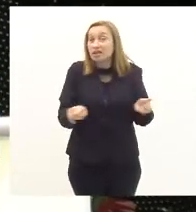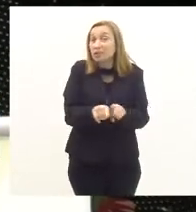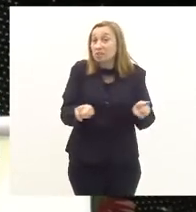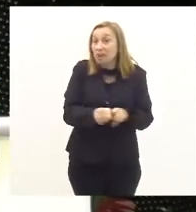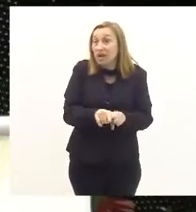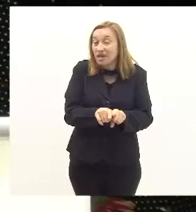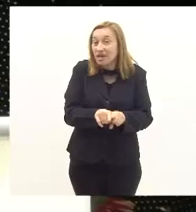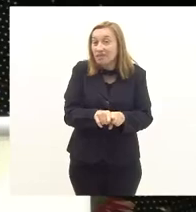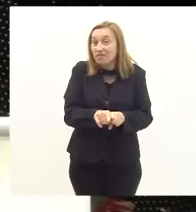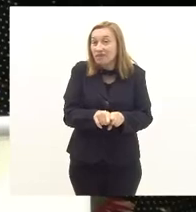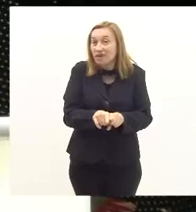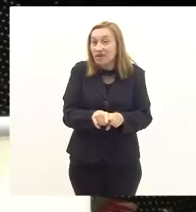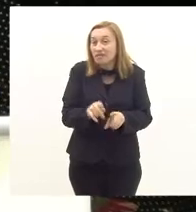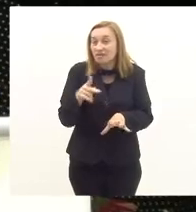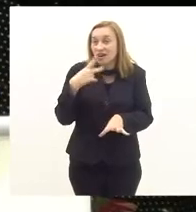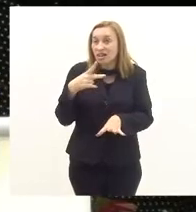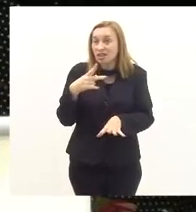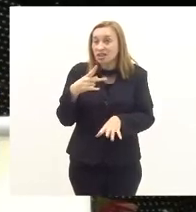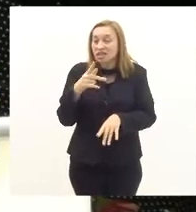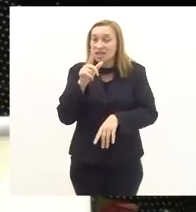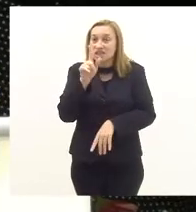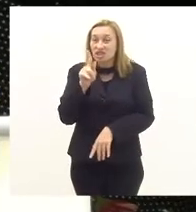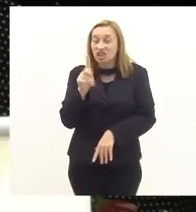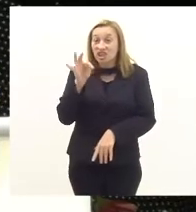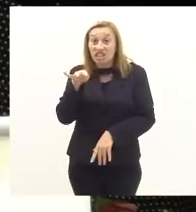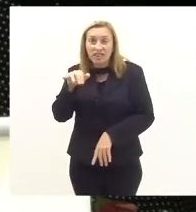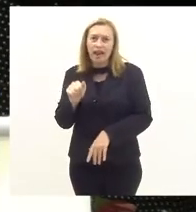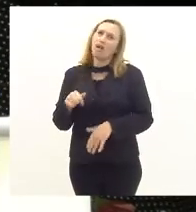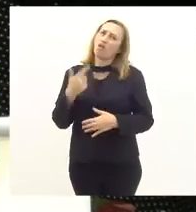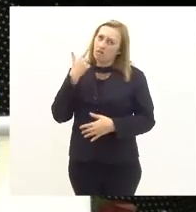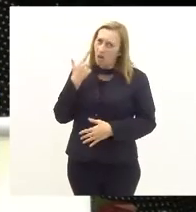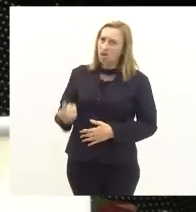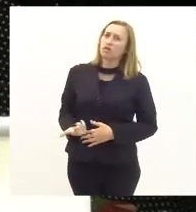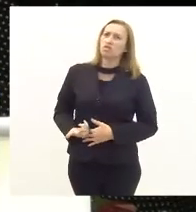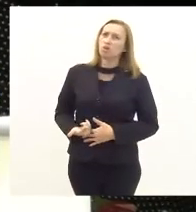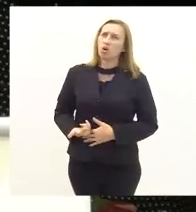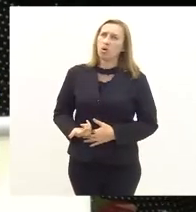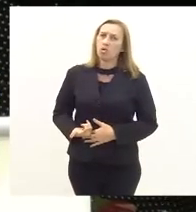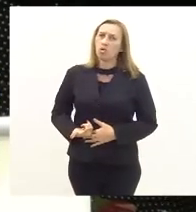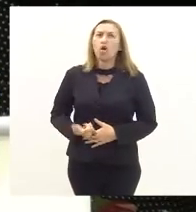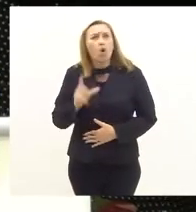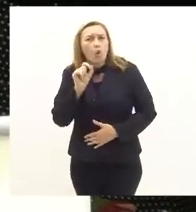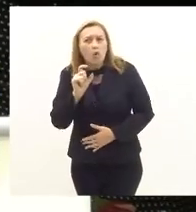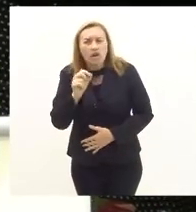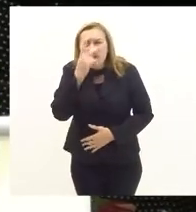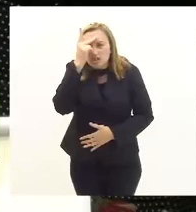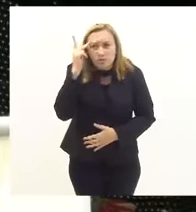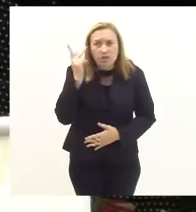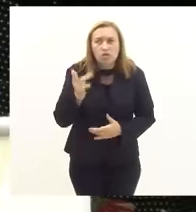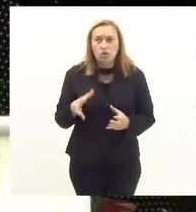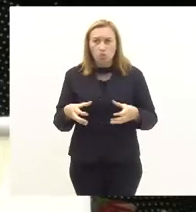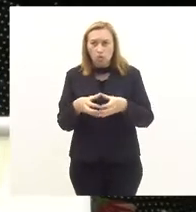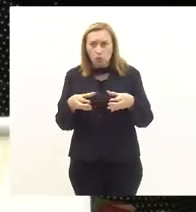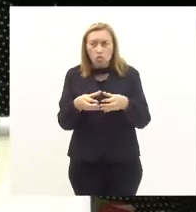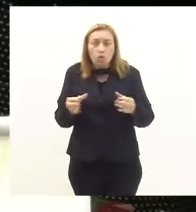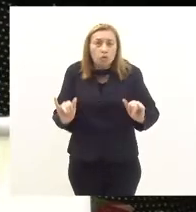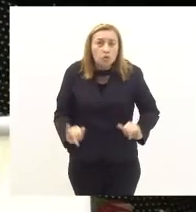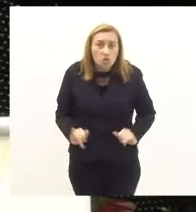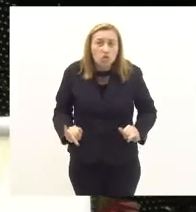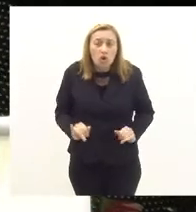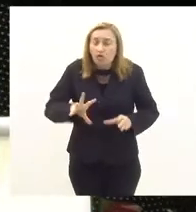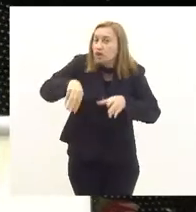fez insinuações sobre a minha genitália. Então, olha só o que as pessoas trans, o que a nossa população sofre dentro